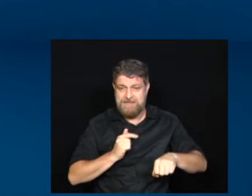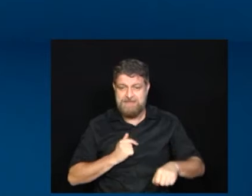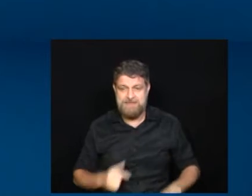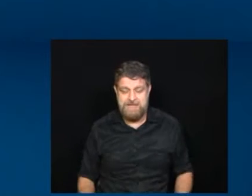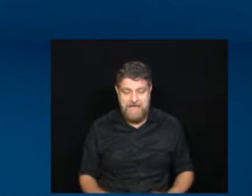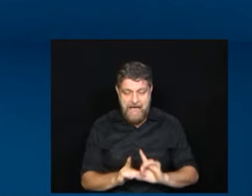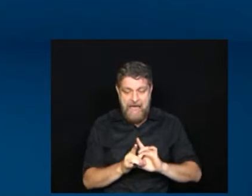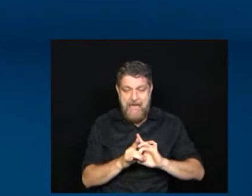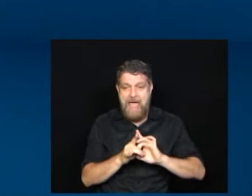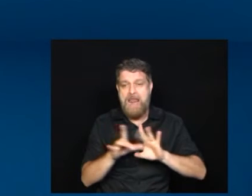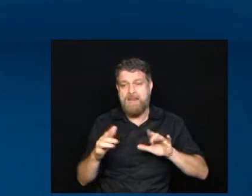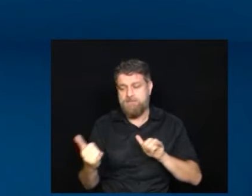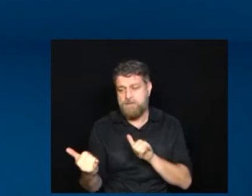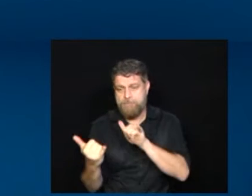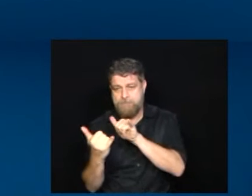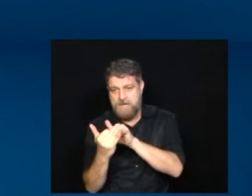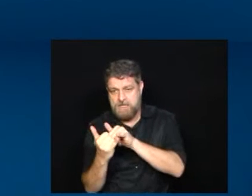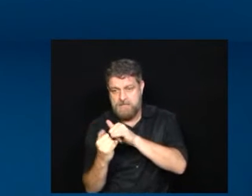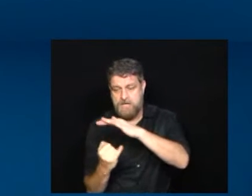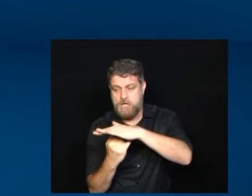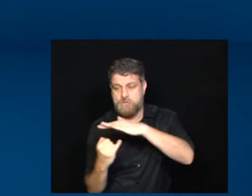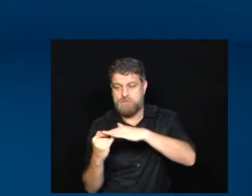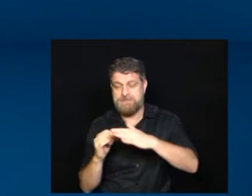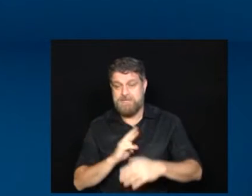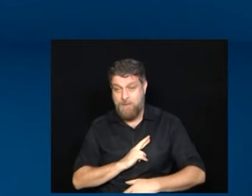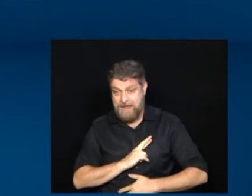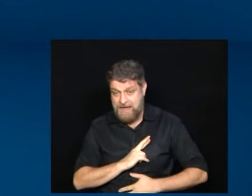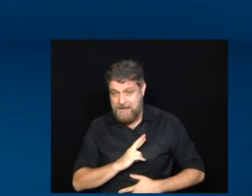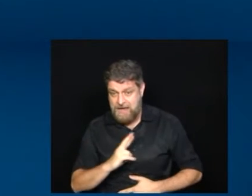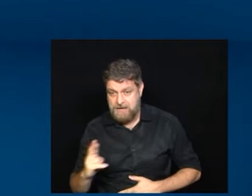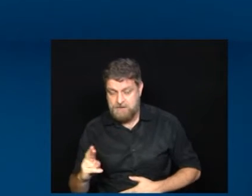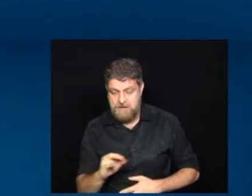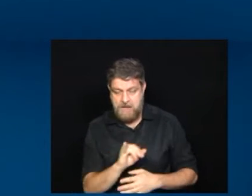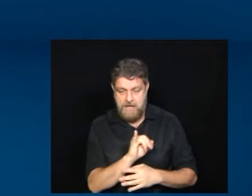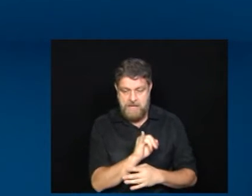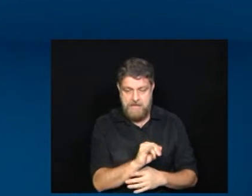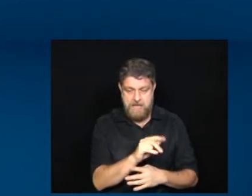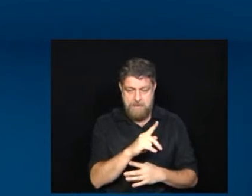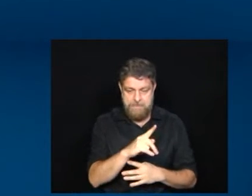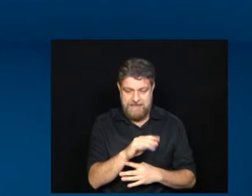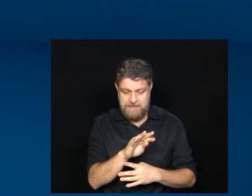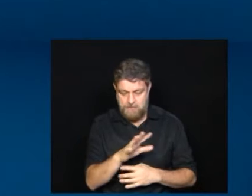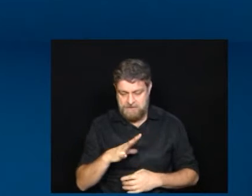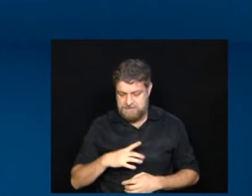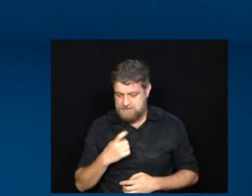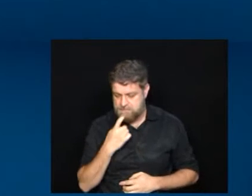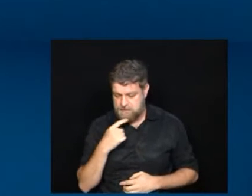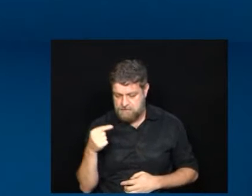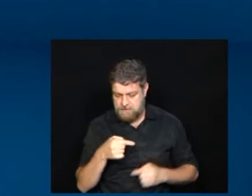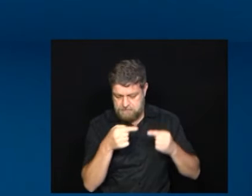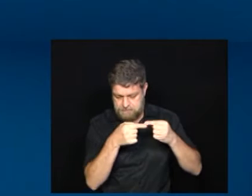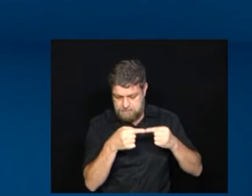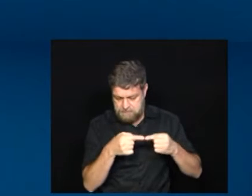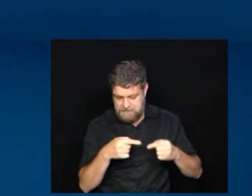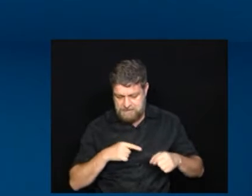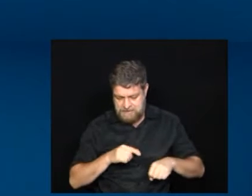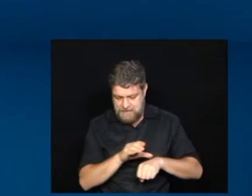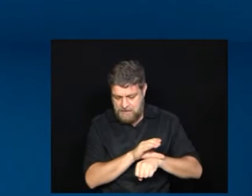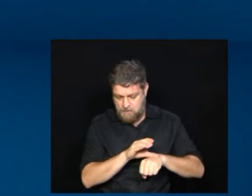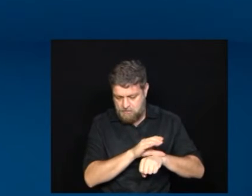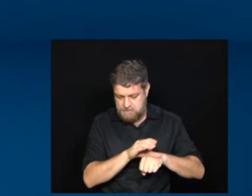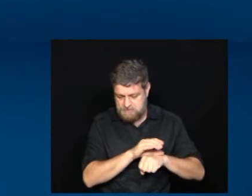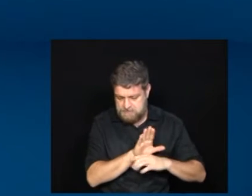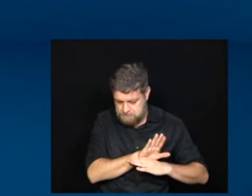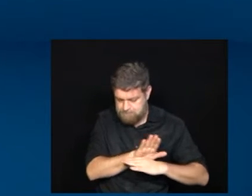imunidade tributária a entidades religiosas, a isenção deste imposto a elas na cidade seria amparada pela Carta